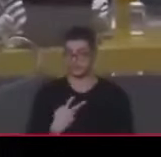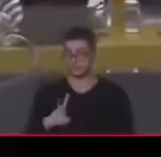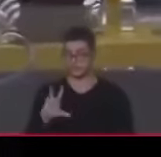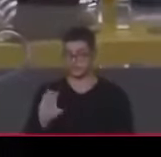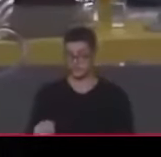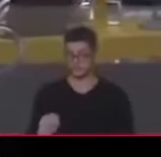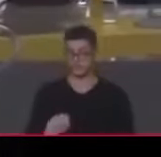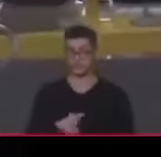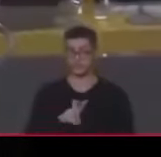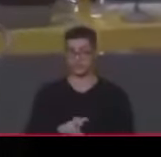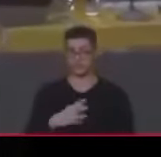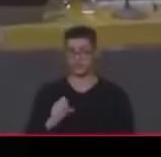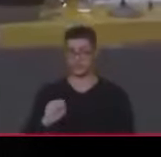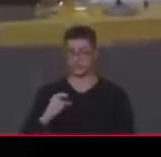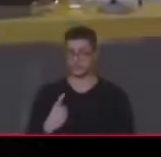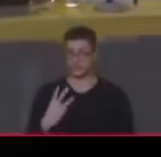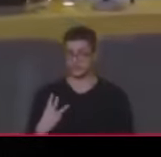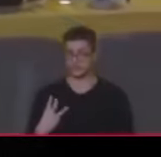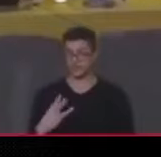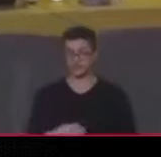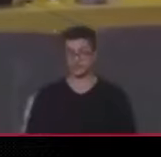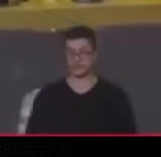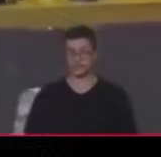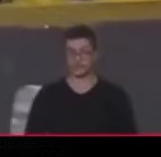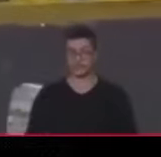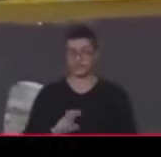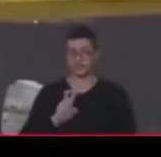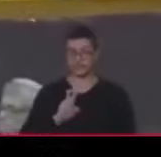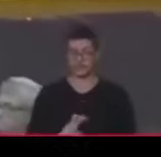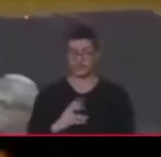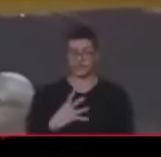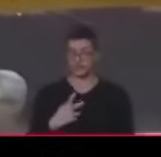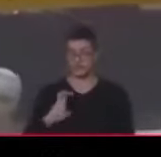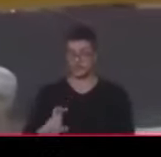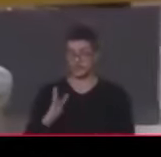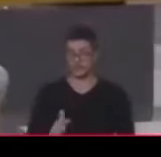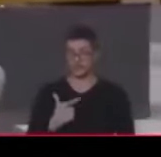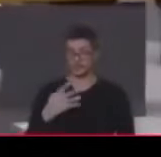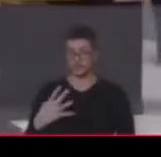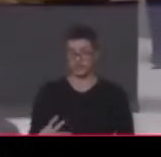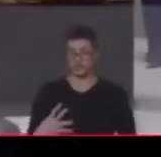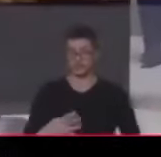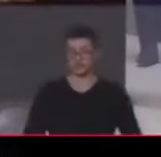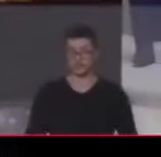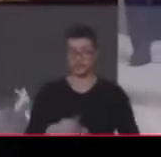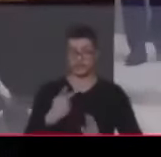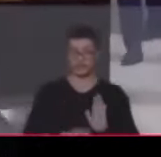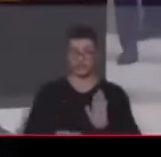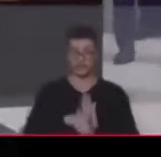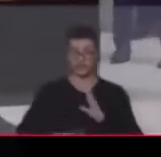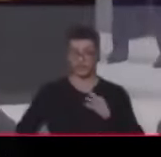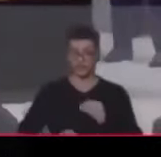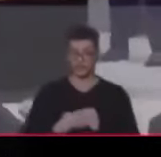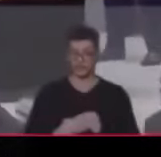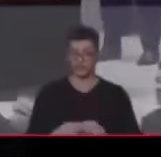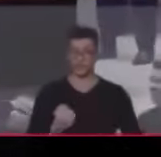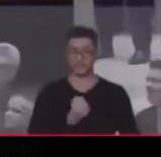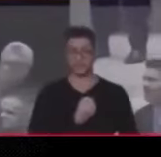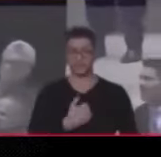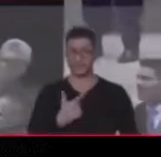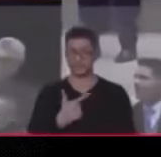5.350, 5.803, 2023 e 545, 2024. Projeto de lei complementar número